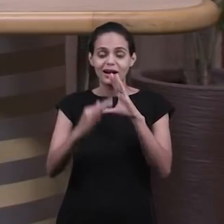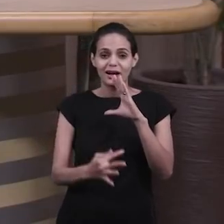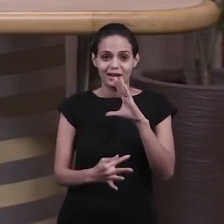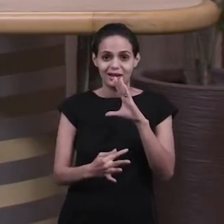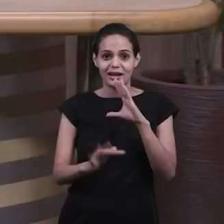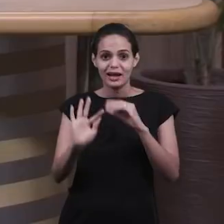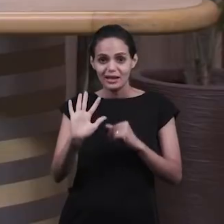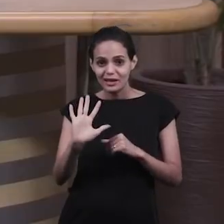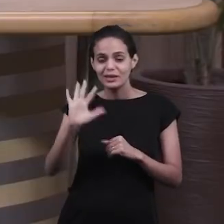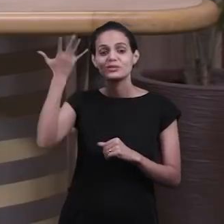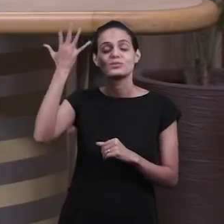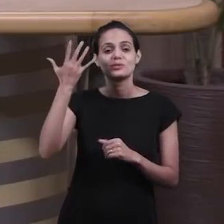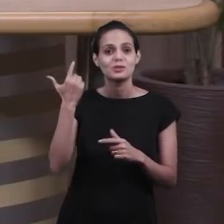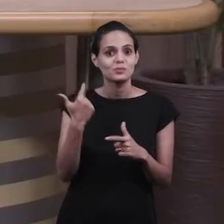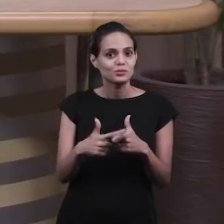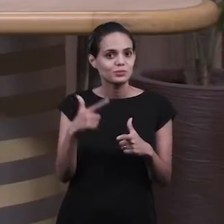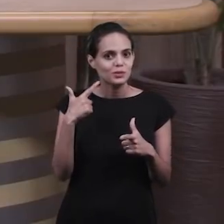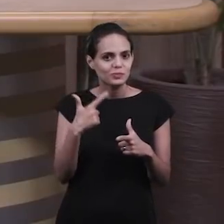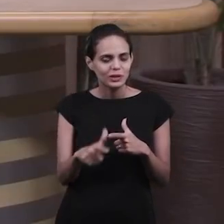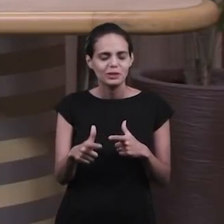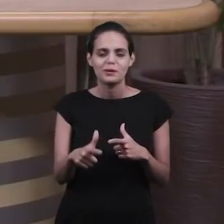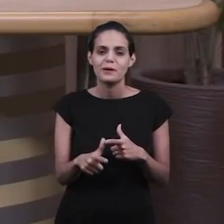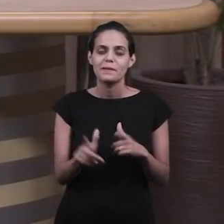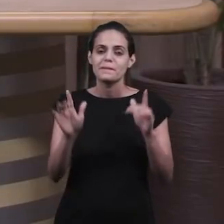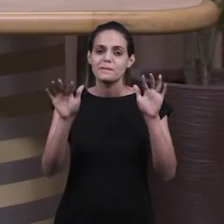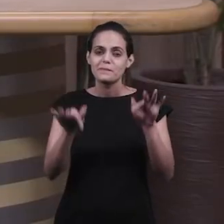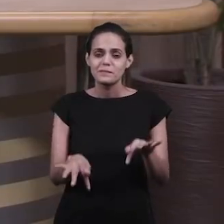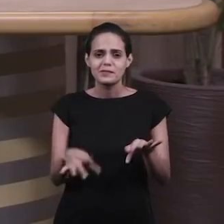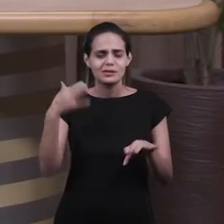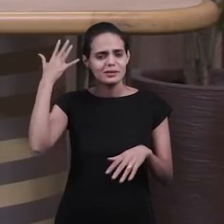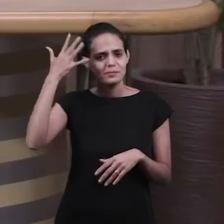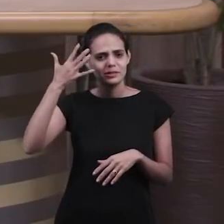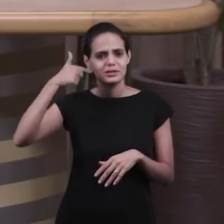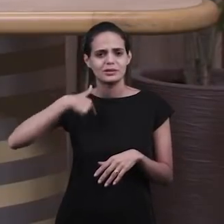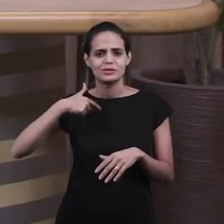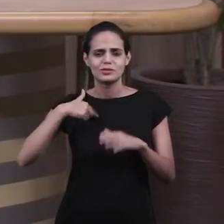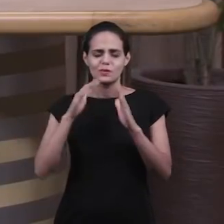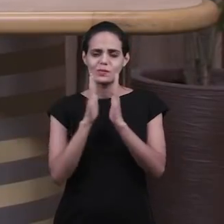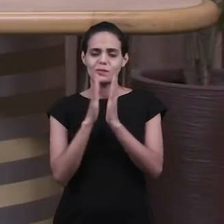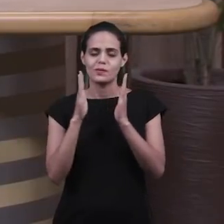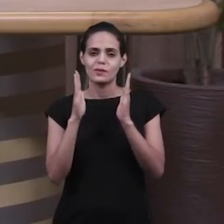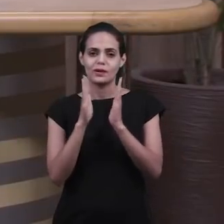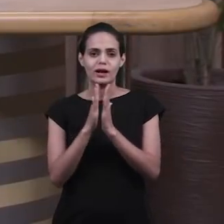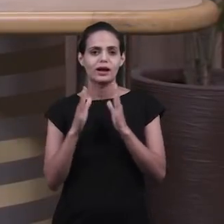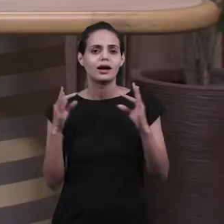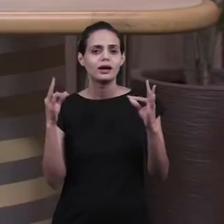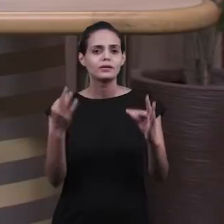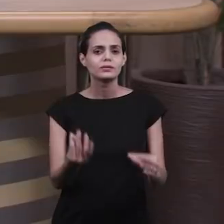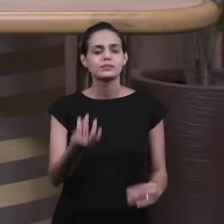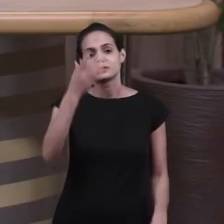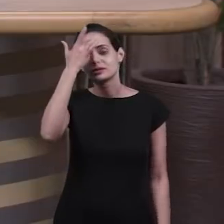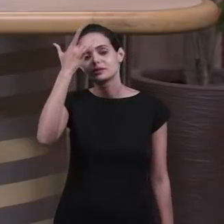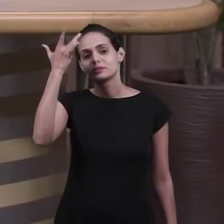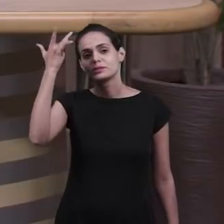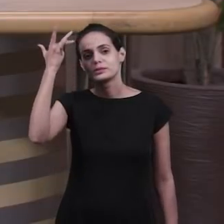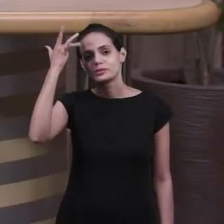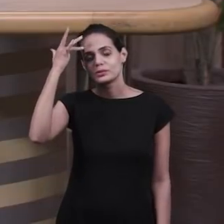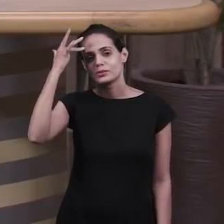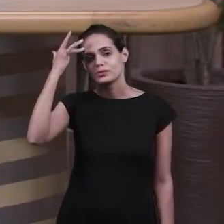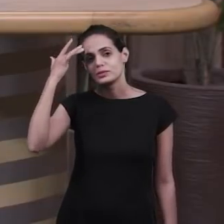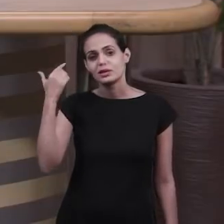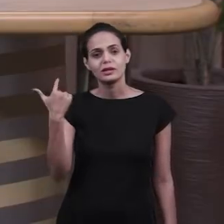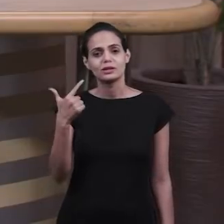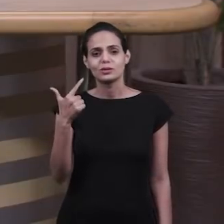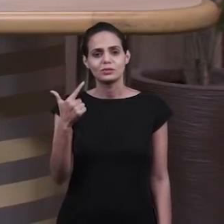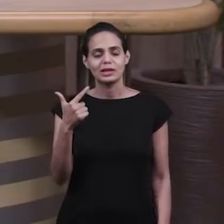mesmo do problema. E terminou a mensagem dizendo o seguinte: eu queria orar por todos aqueles que não têm a